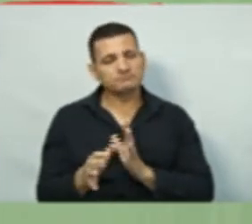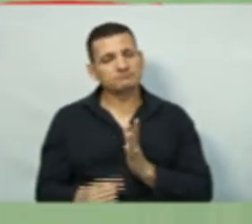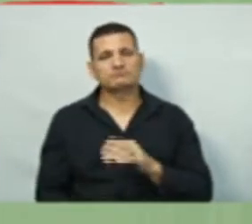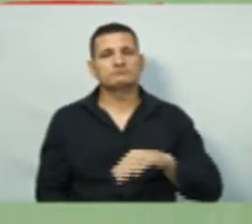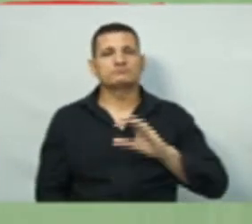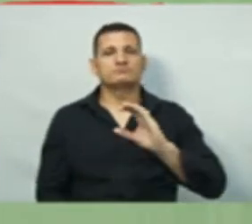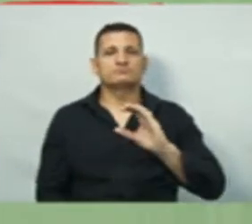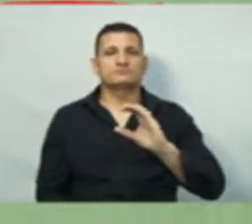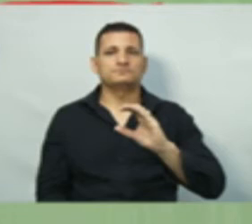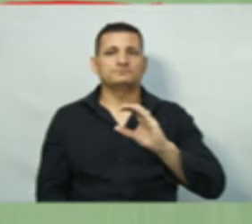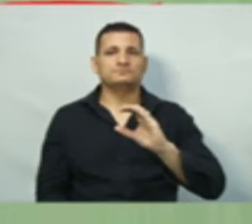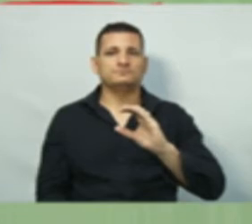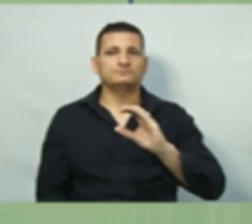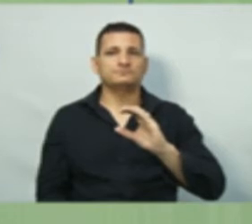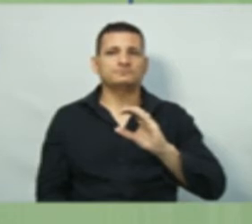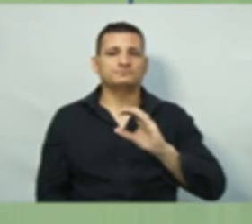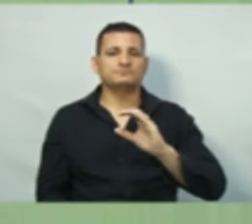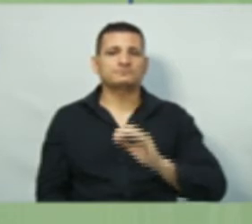correto.